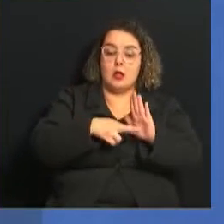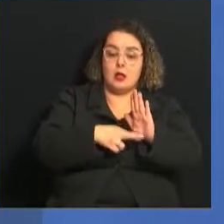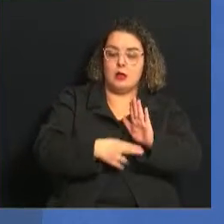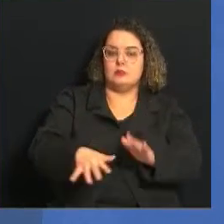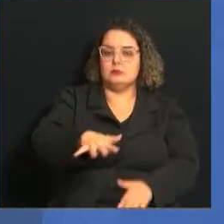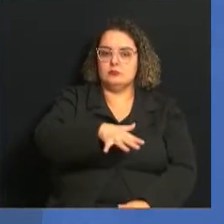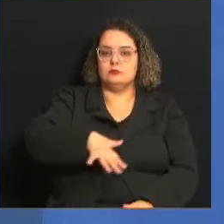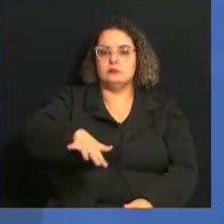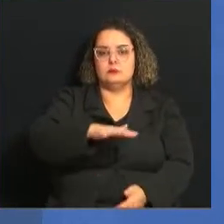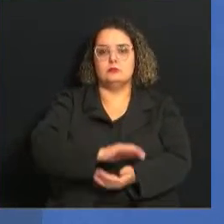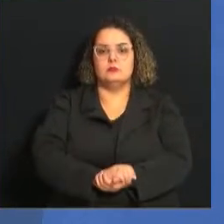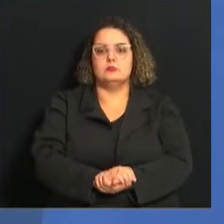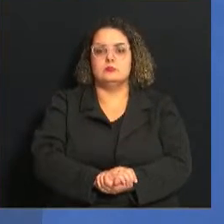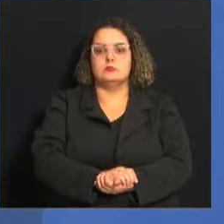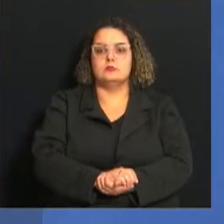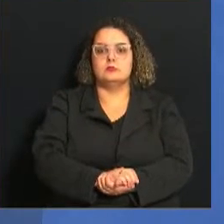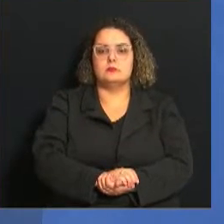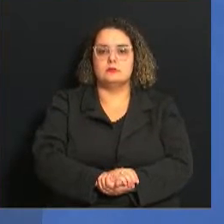áreas.